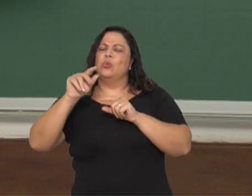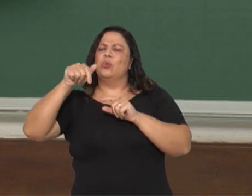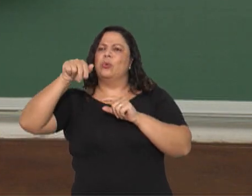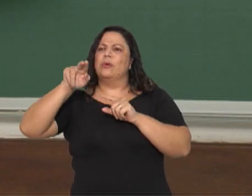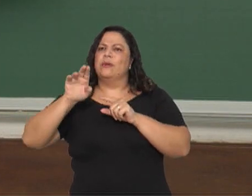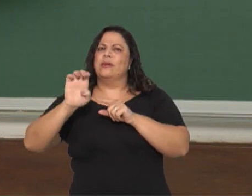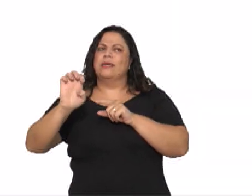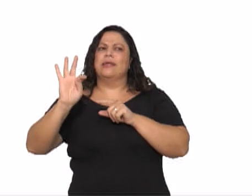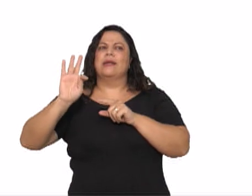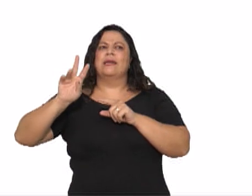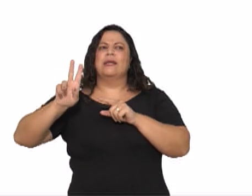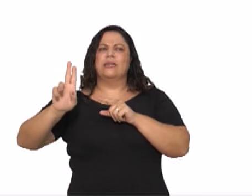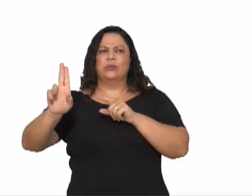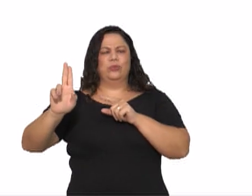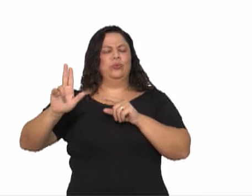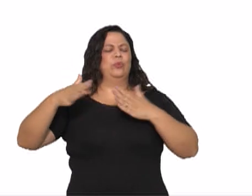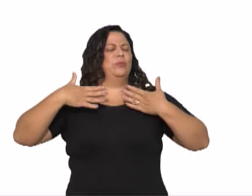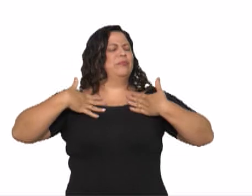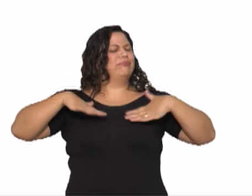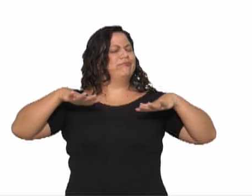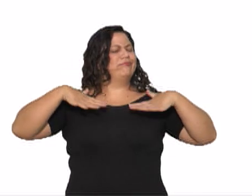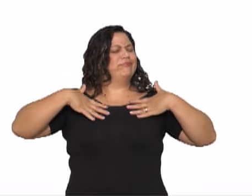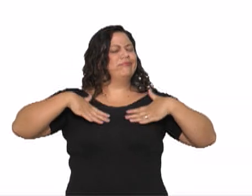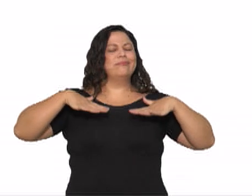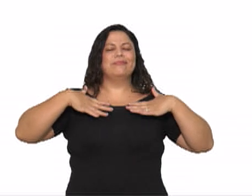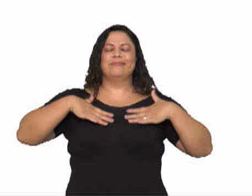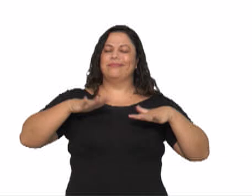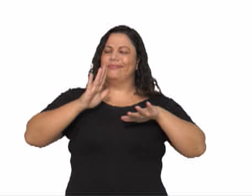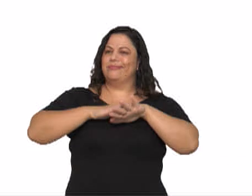eu que tu me relaxaria mais, né?